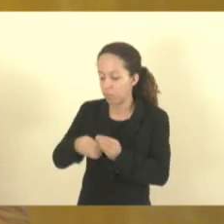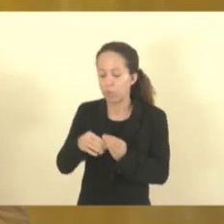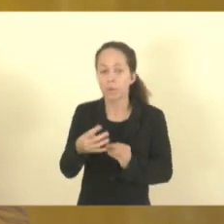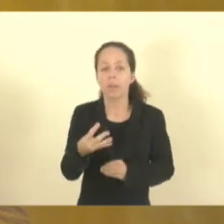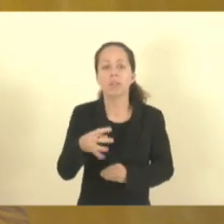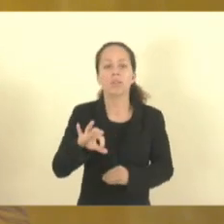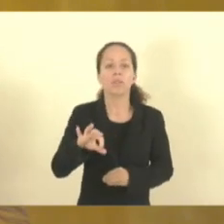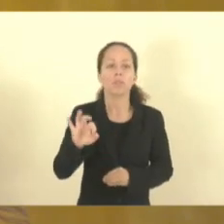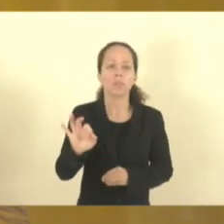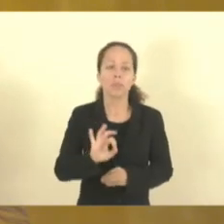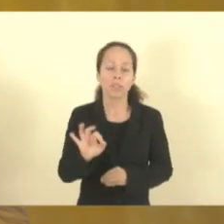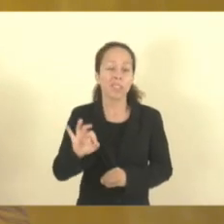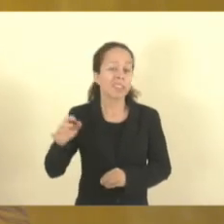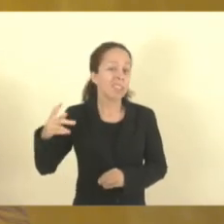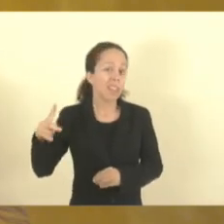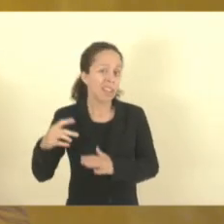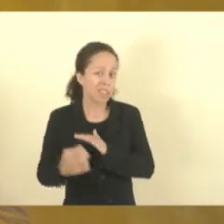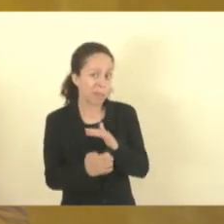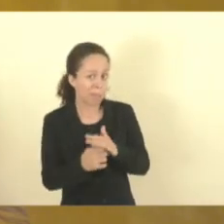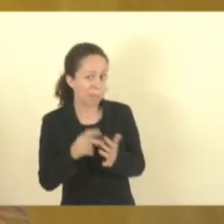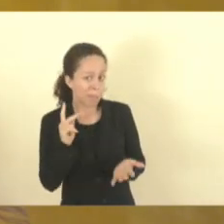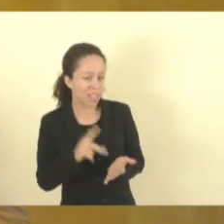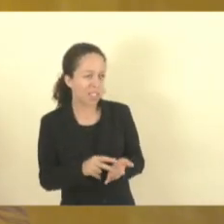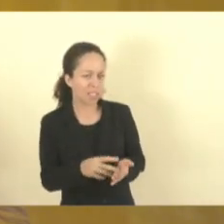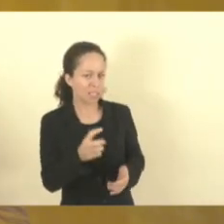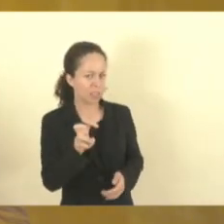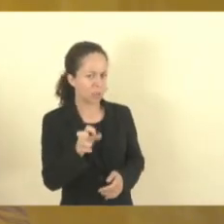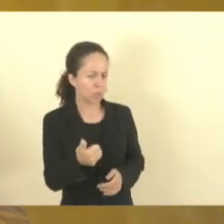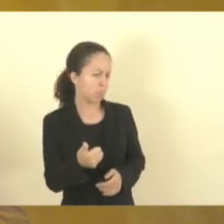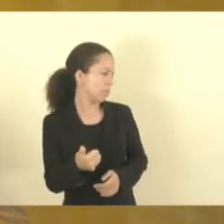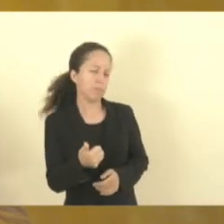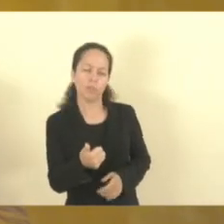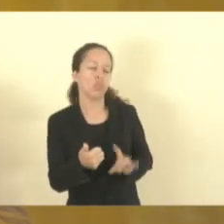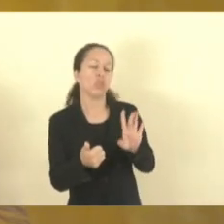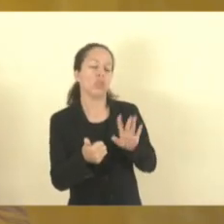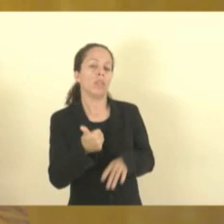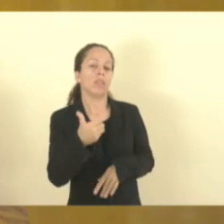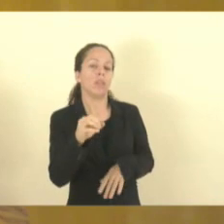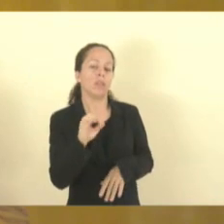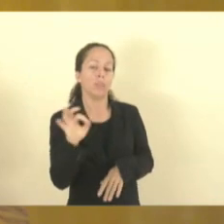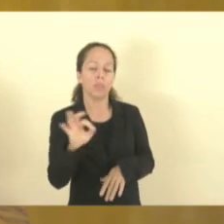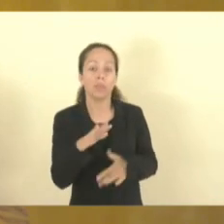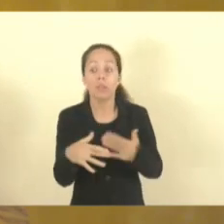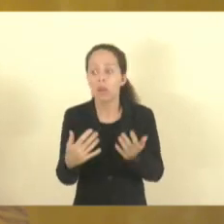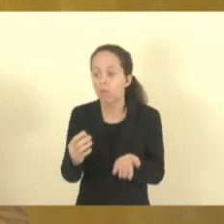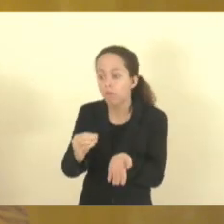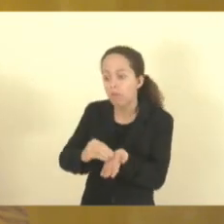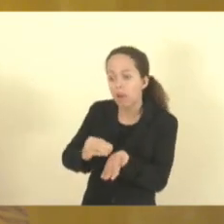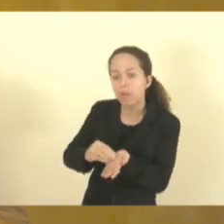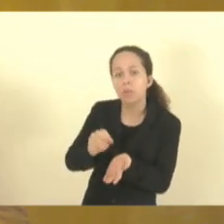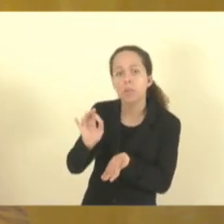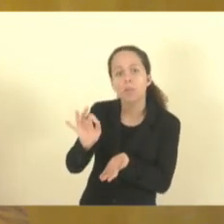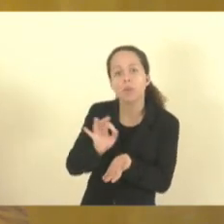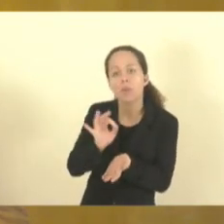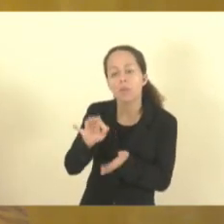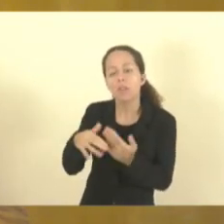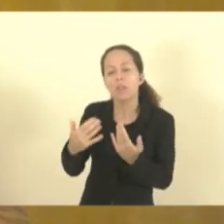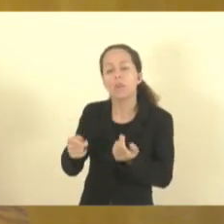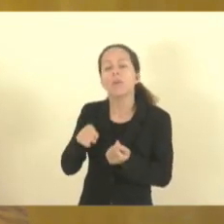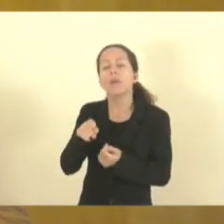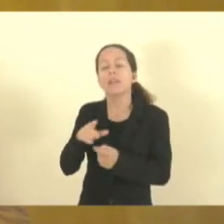dele, apenas 10%. E isso provocou um pedido de dissolução dessa sociedade